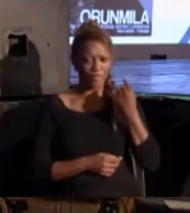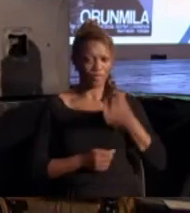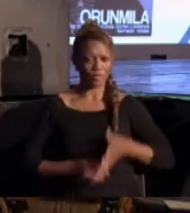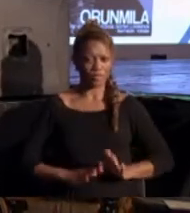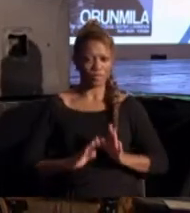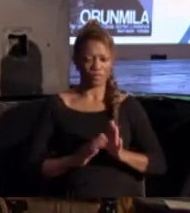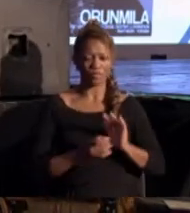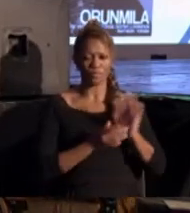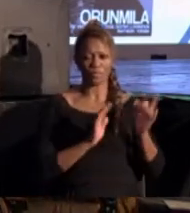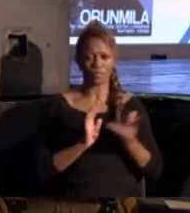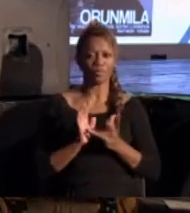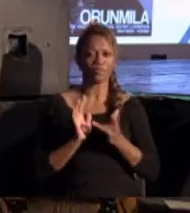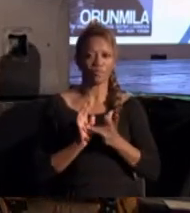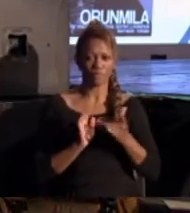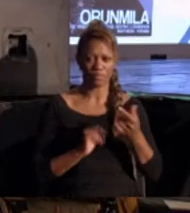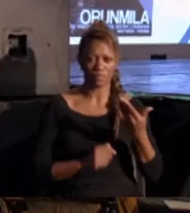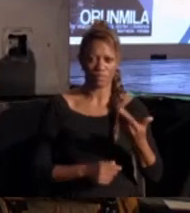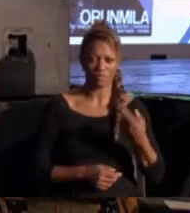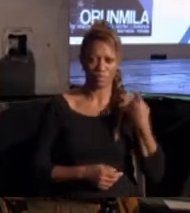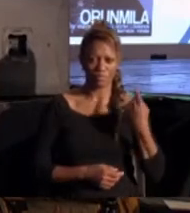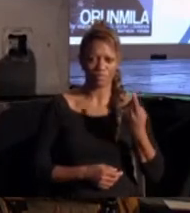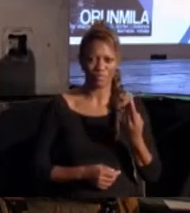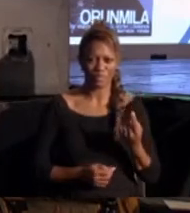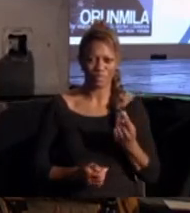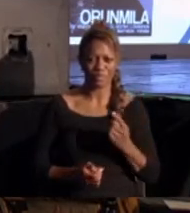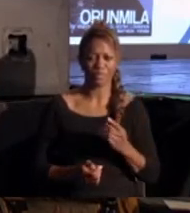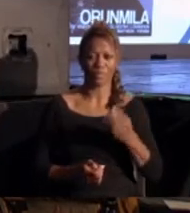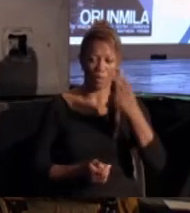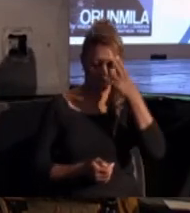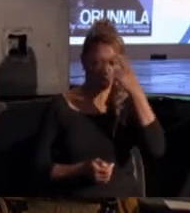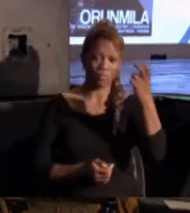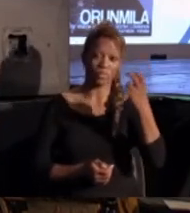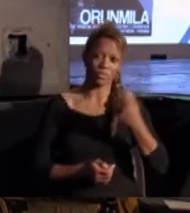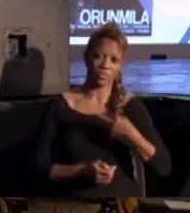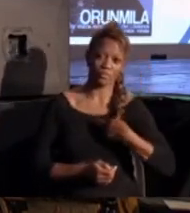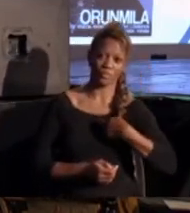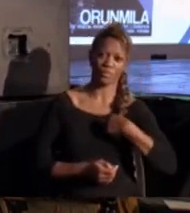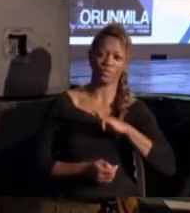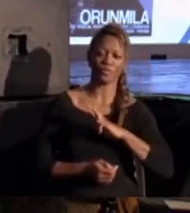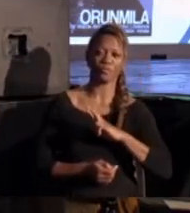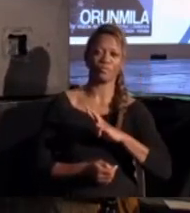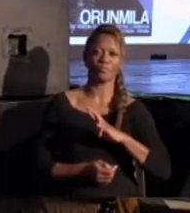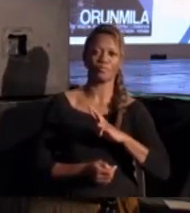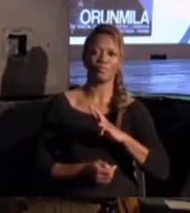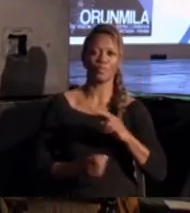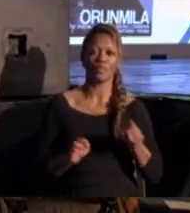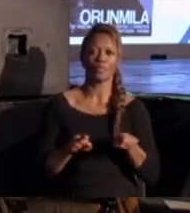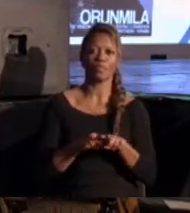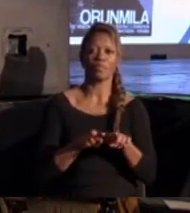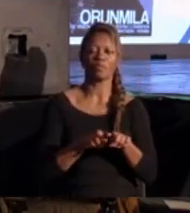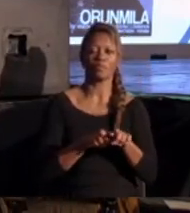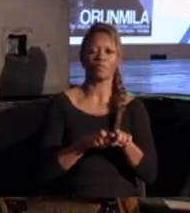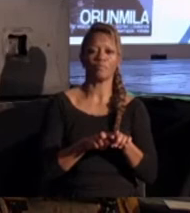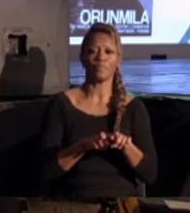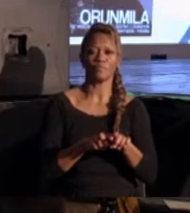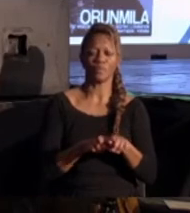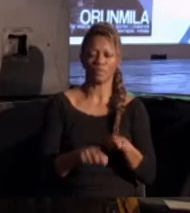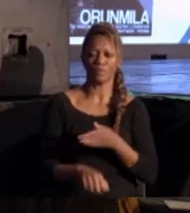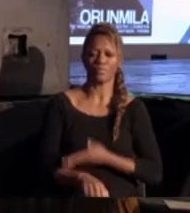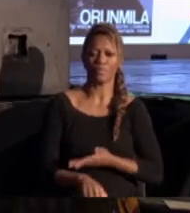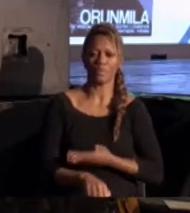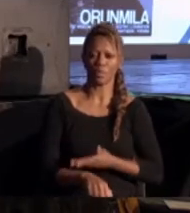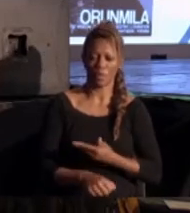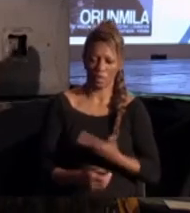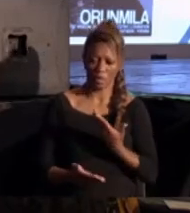nome do complexo cultural religioso de um orixá e também de uma tradição escolar, de